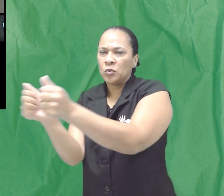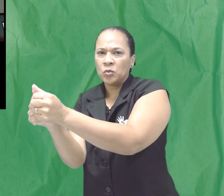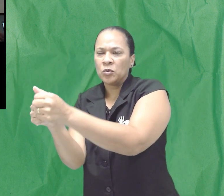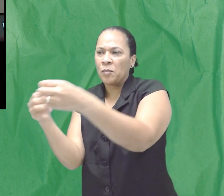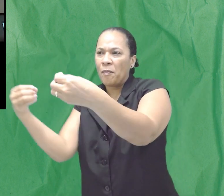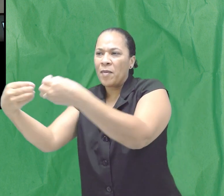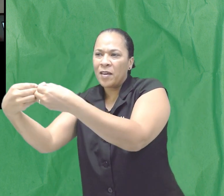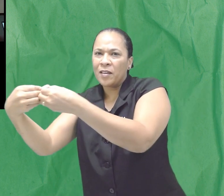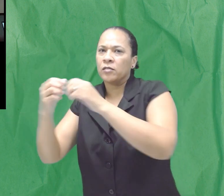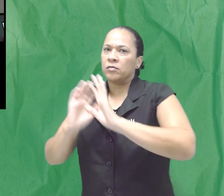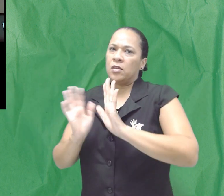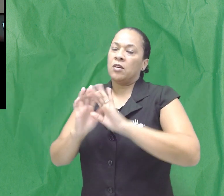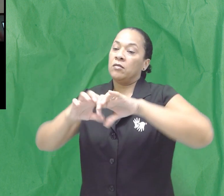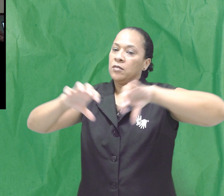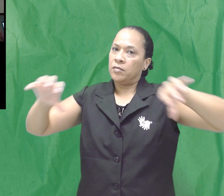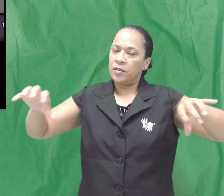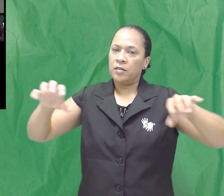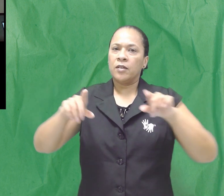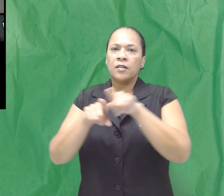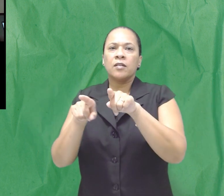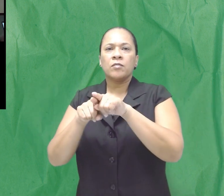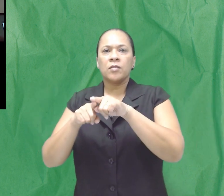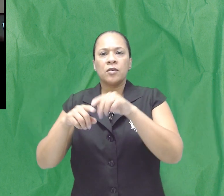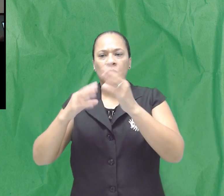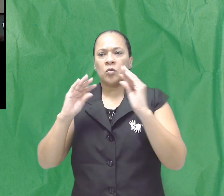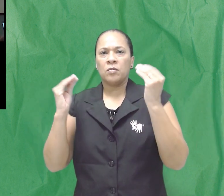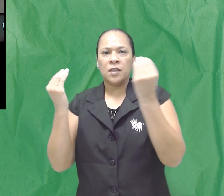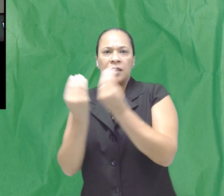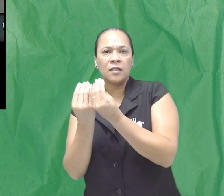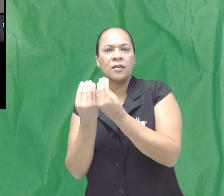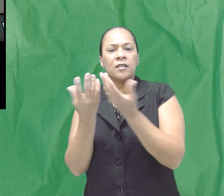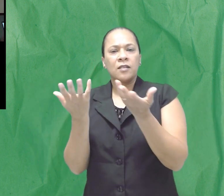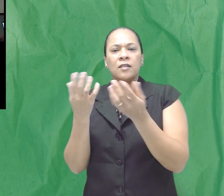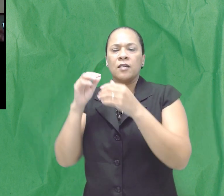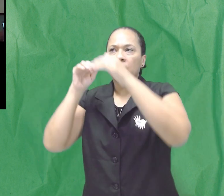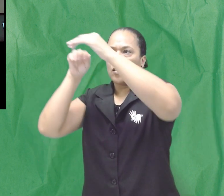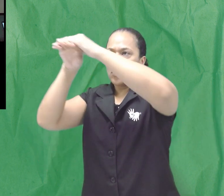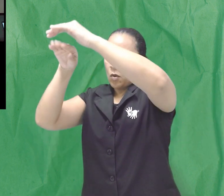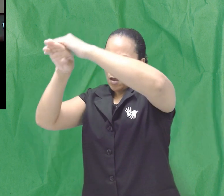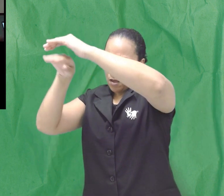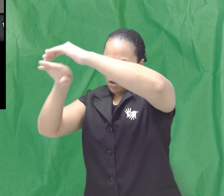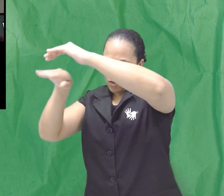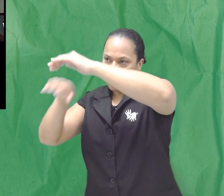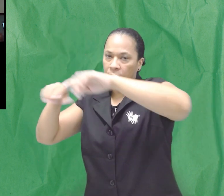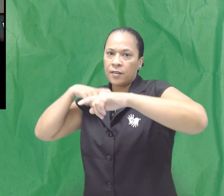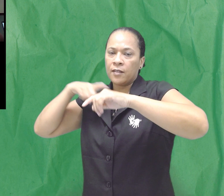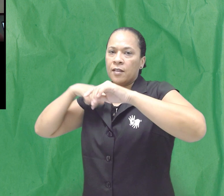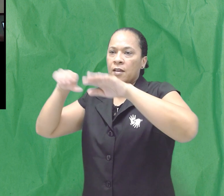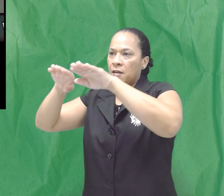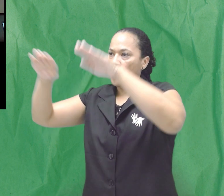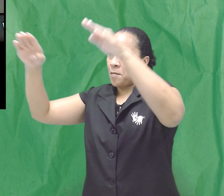Substâncias venenosas e inflamáveis devem ficar em armários isolados, sendo que prateleiras baixas devem ser utilizadas para